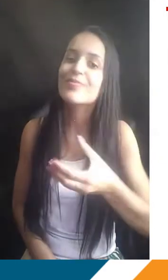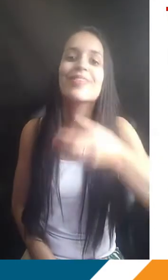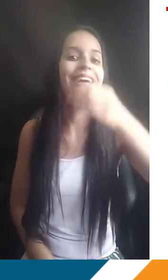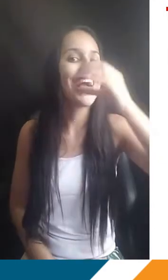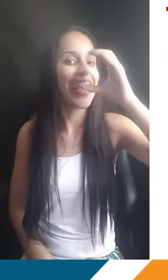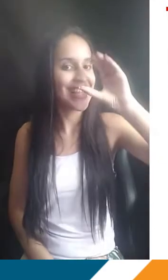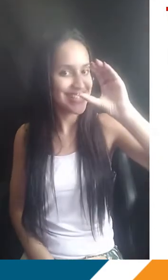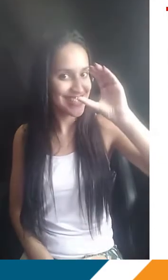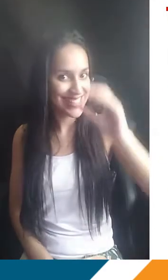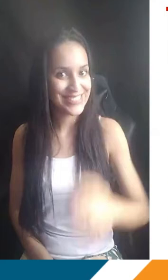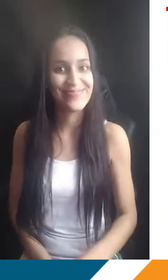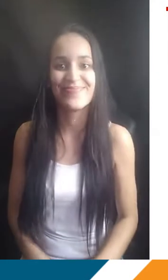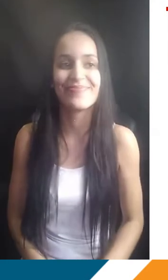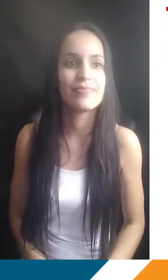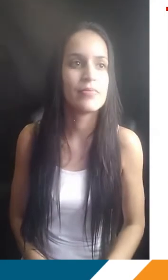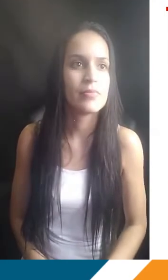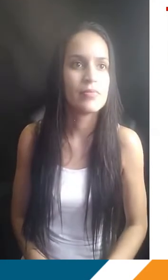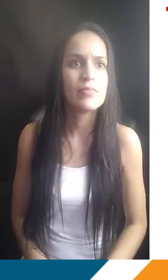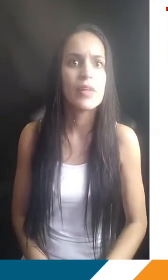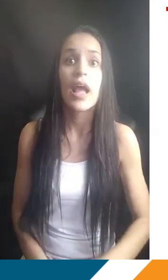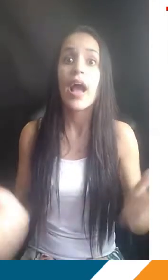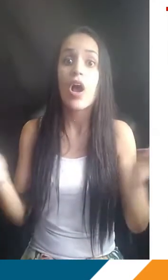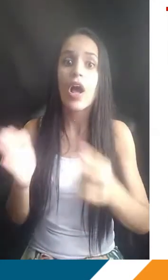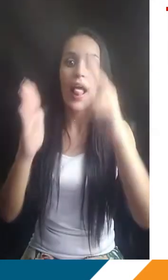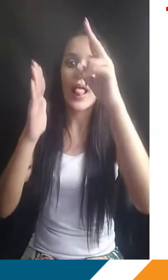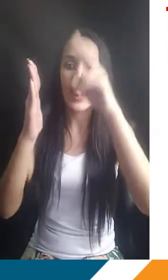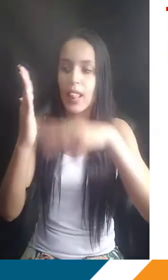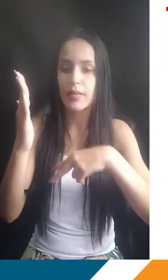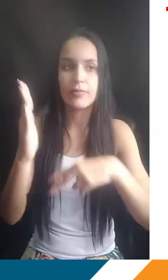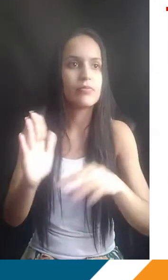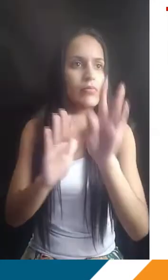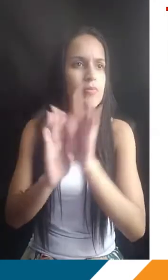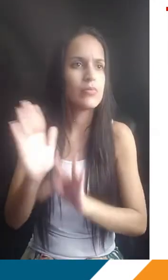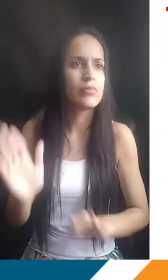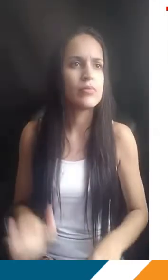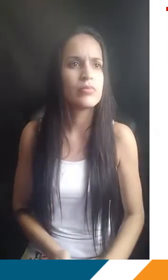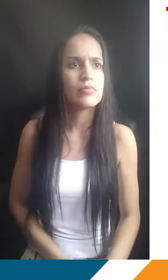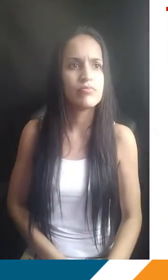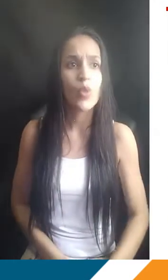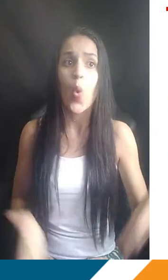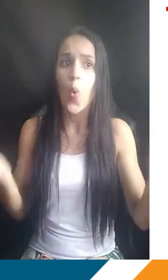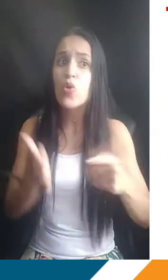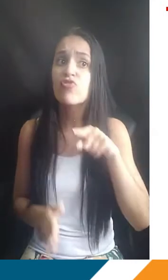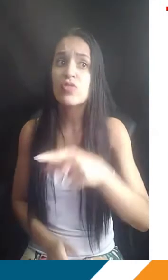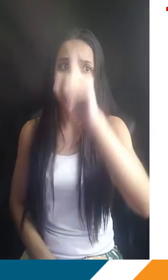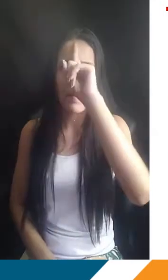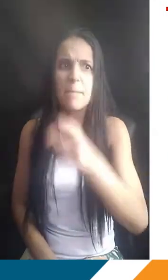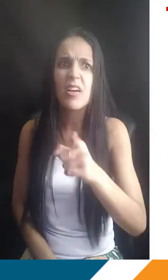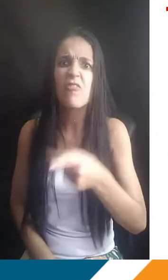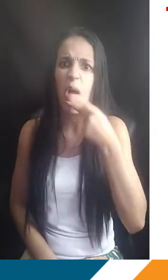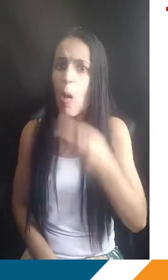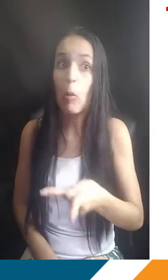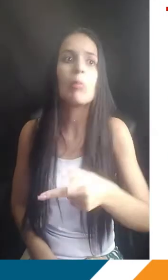que é o Apesar de Você, do Chico Buarque. Vou ler as duas primeiras estrofes. Hoje você é